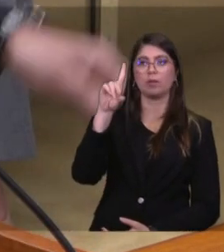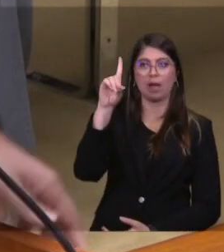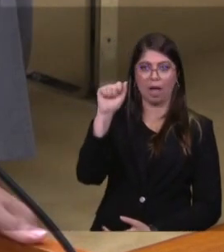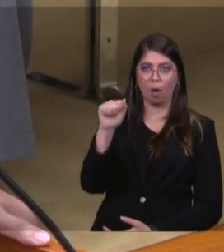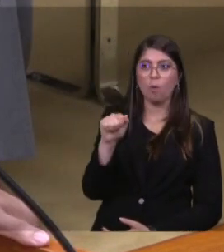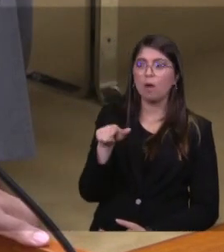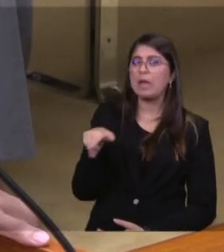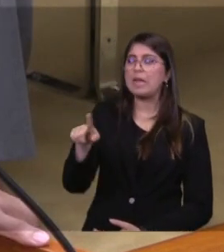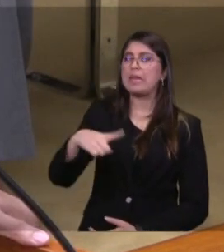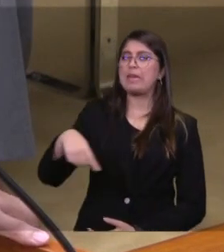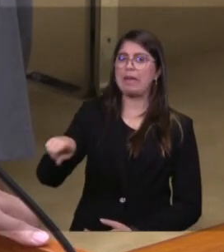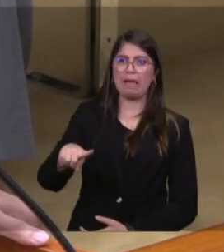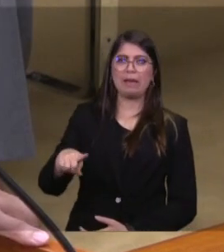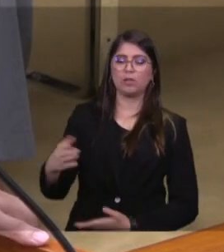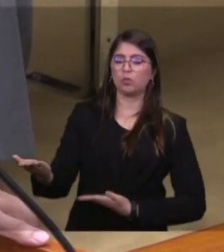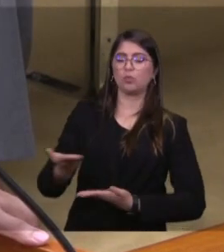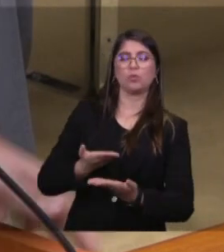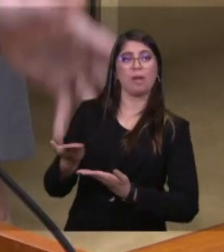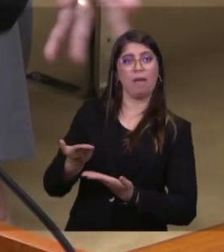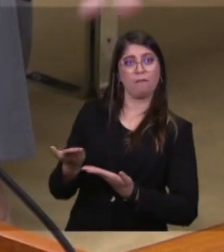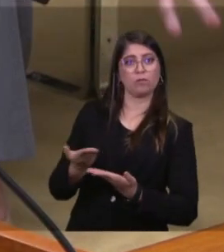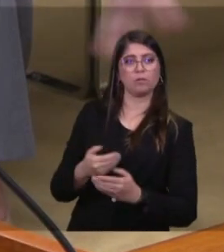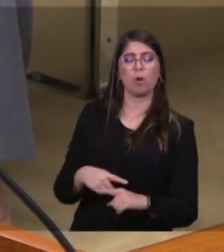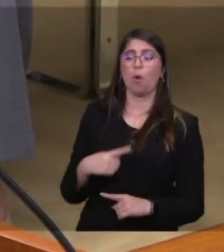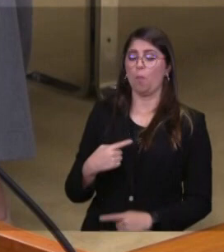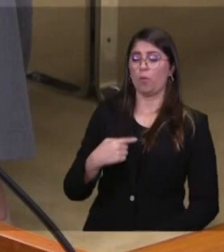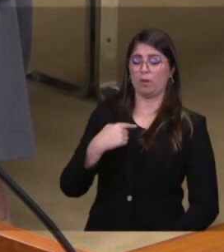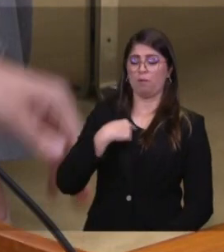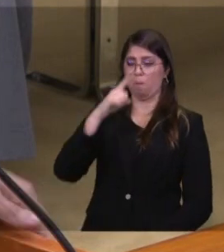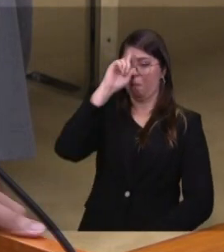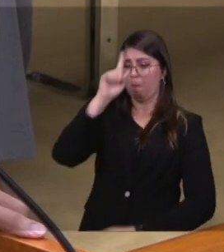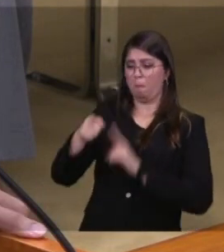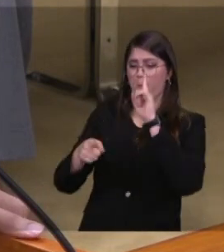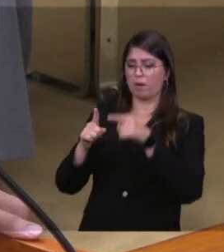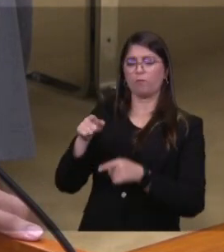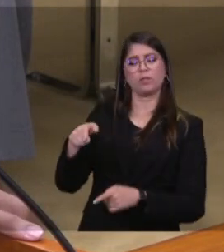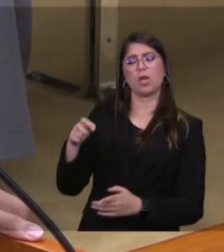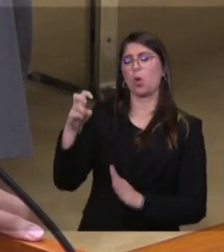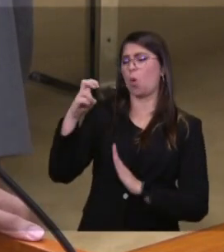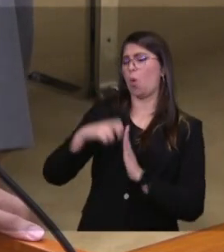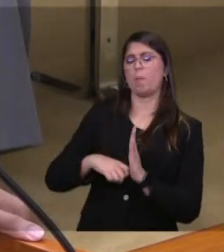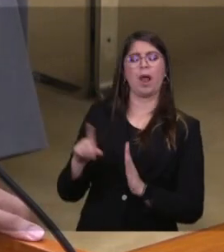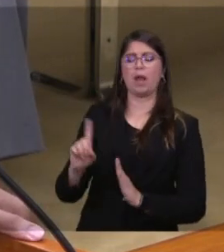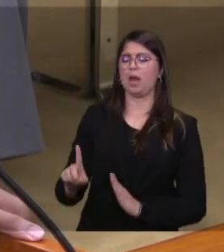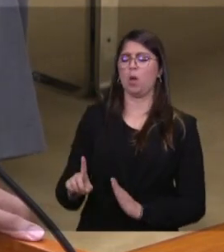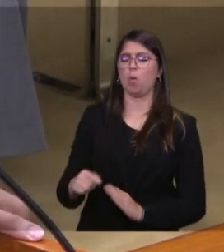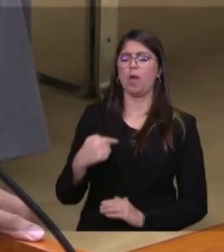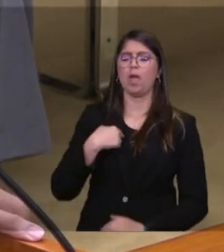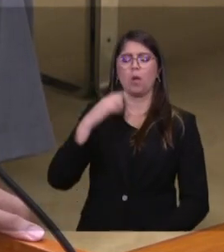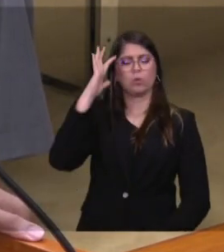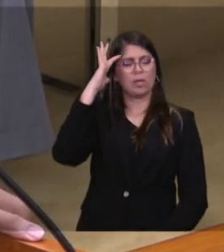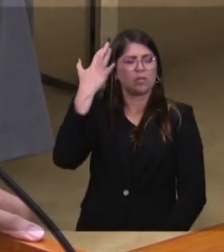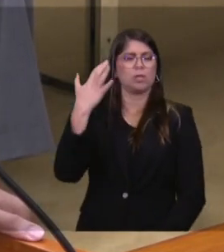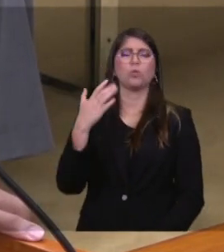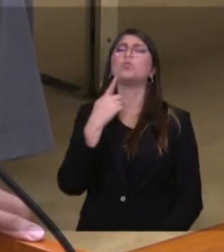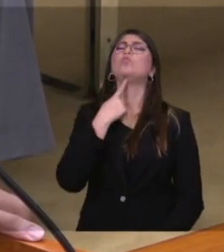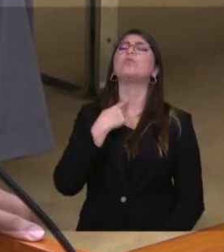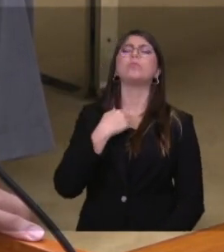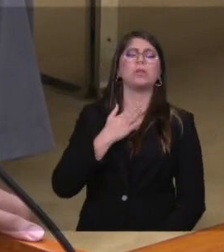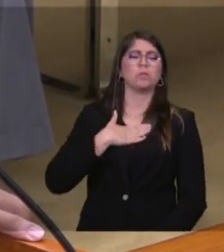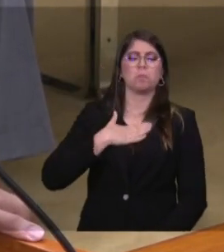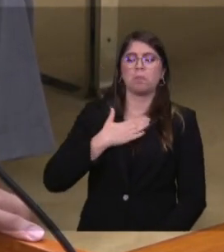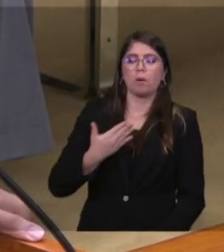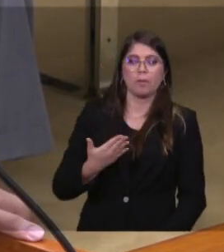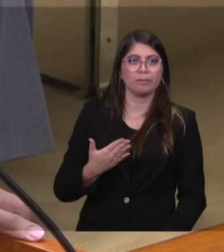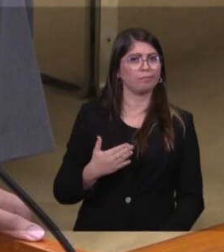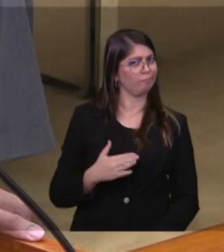seus vassalos. Afinal de contas, ela pode determinar que eles parem de cobrar tributo da forma como ela bem entender ou só cobre como ela quiser.